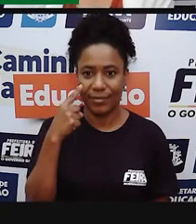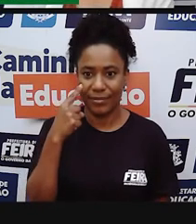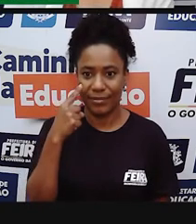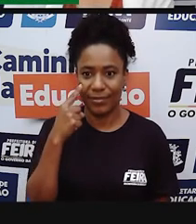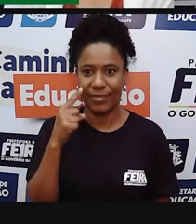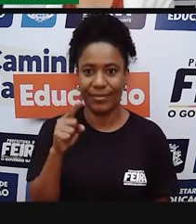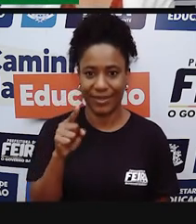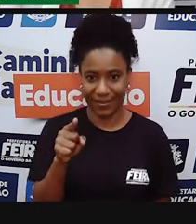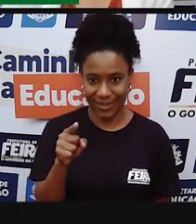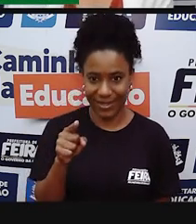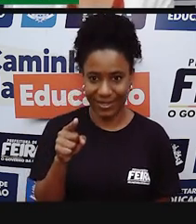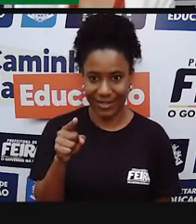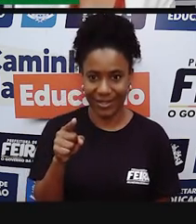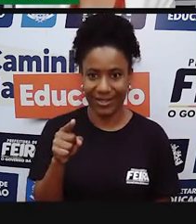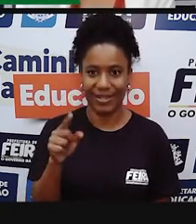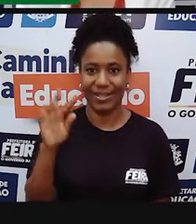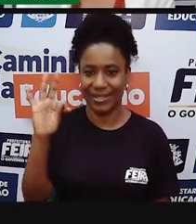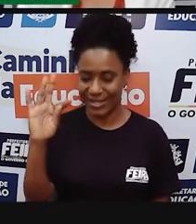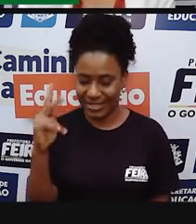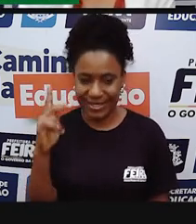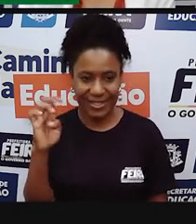vim vim